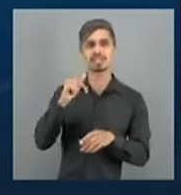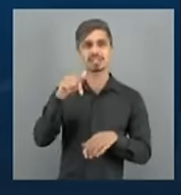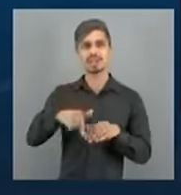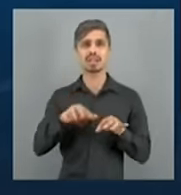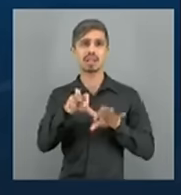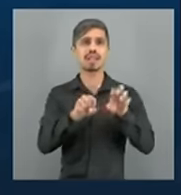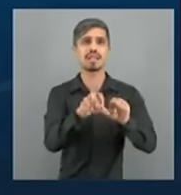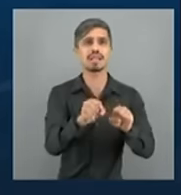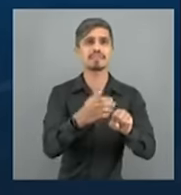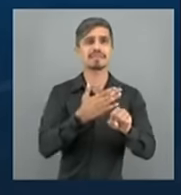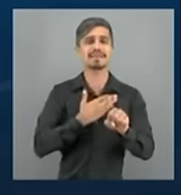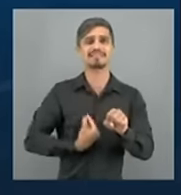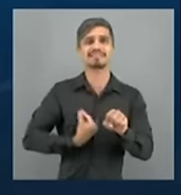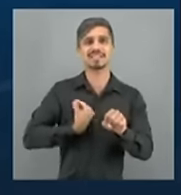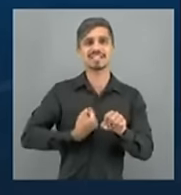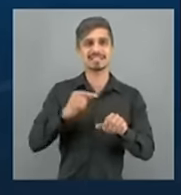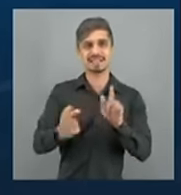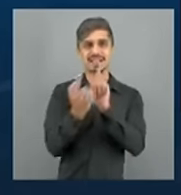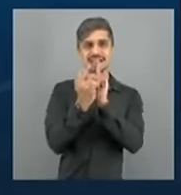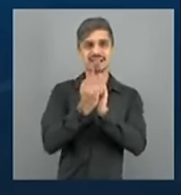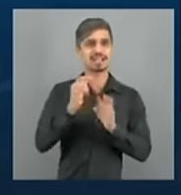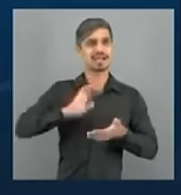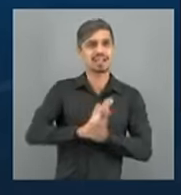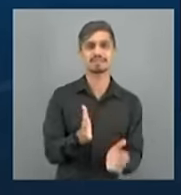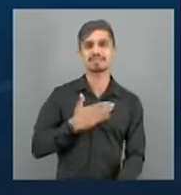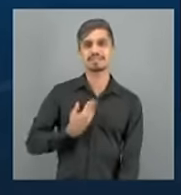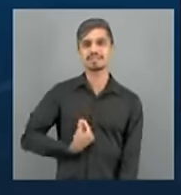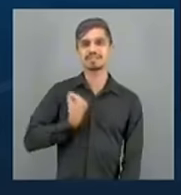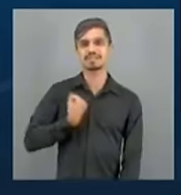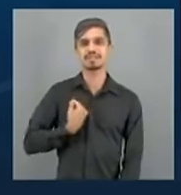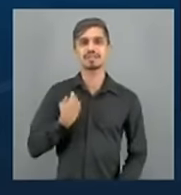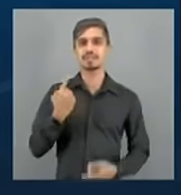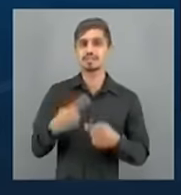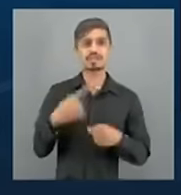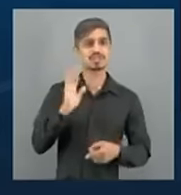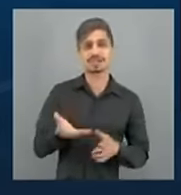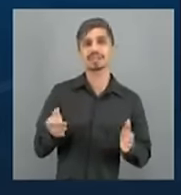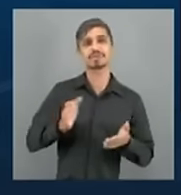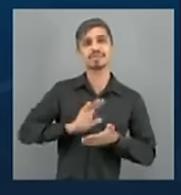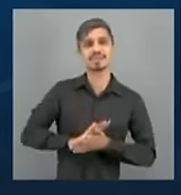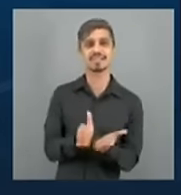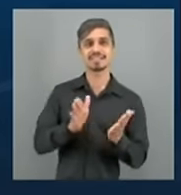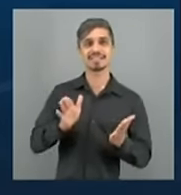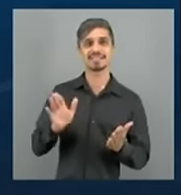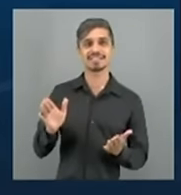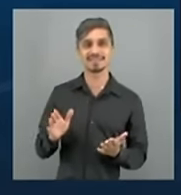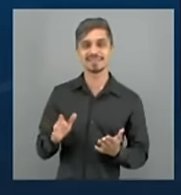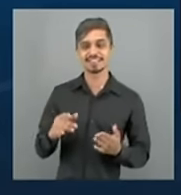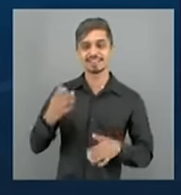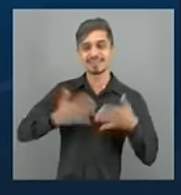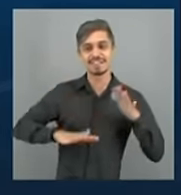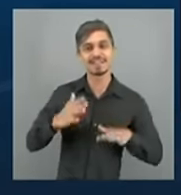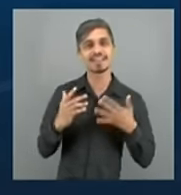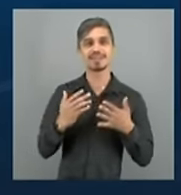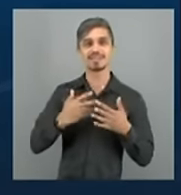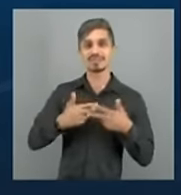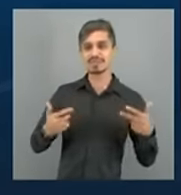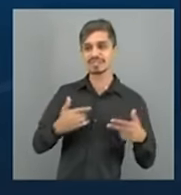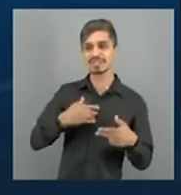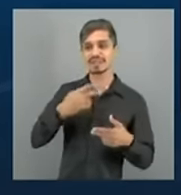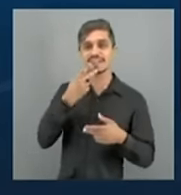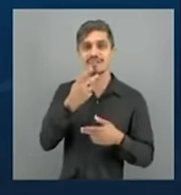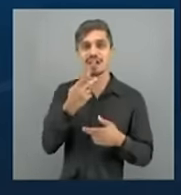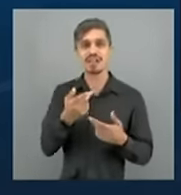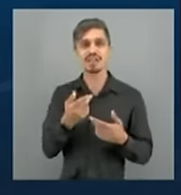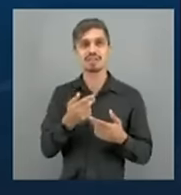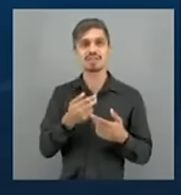custar minha vida, cara? Essa entrevista aqui pode acabar com a minha vida? Até porque já acabou, porque aprenderam, olha o tanto de coisa que já aprenderam minha,